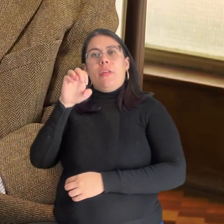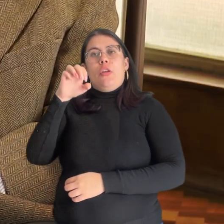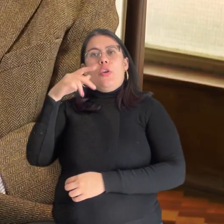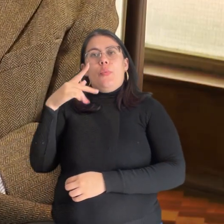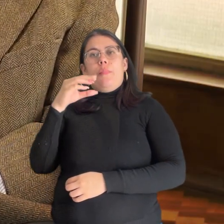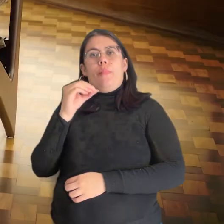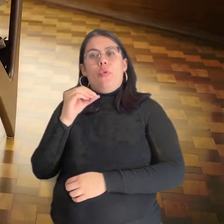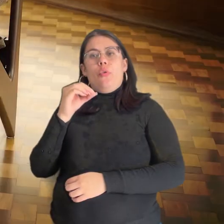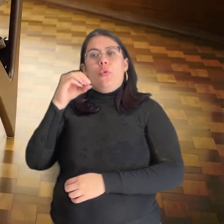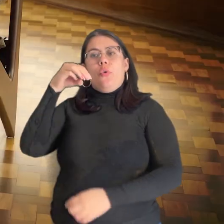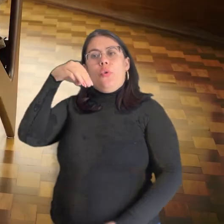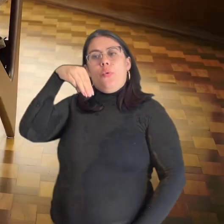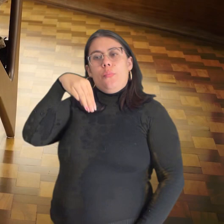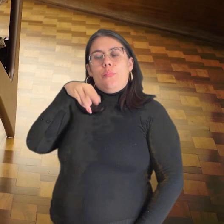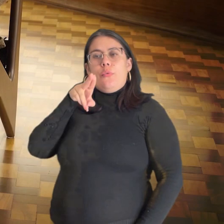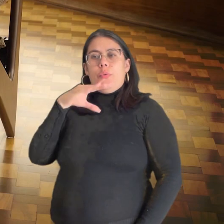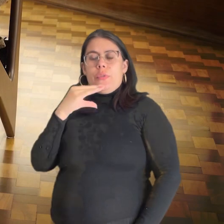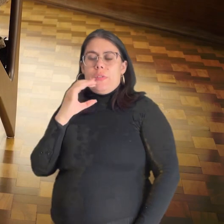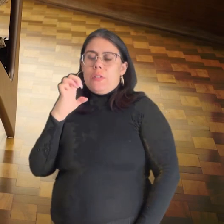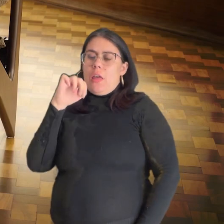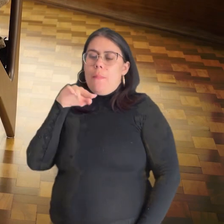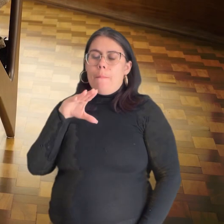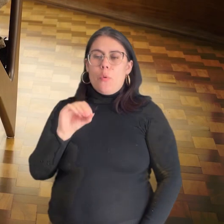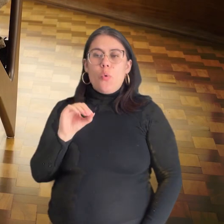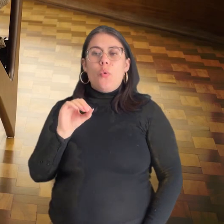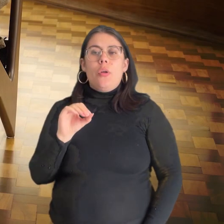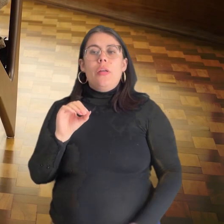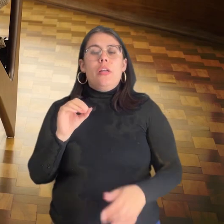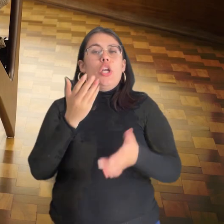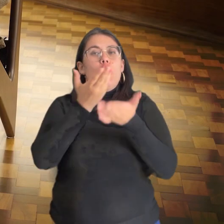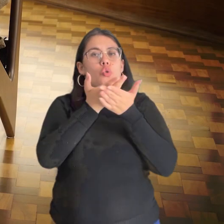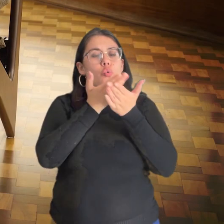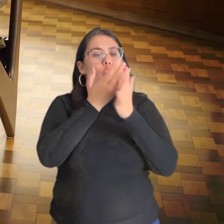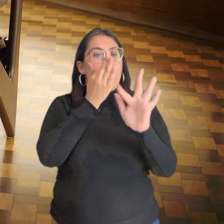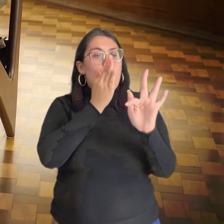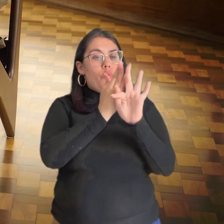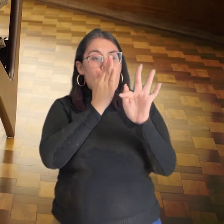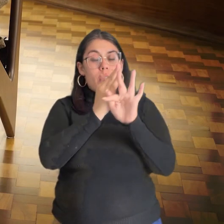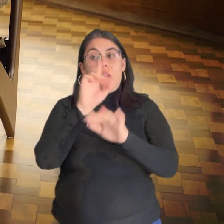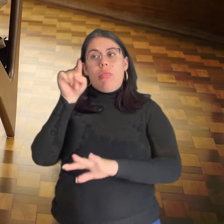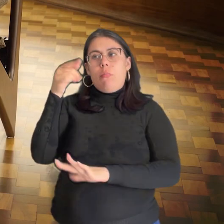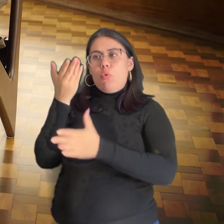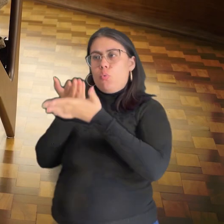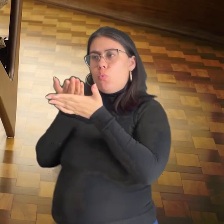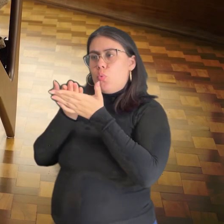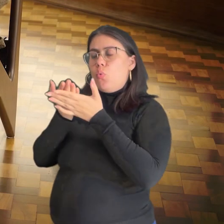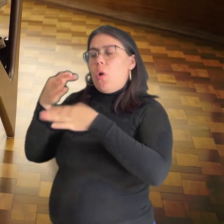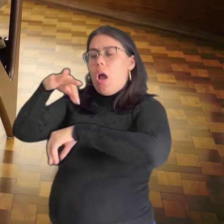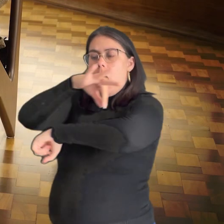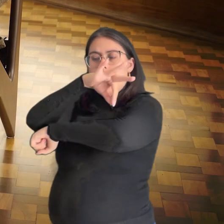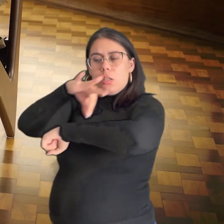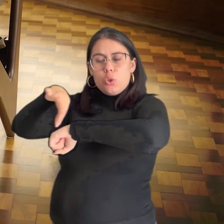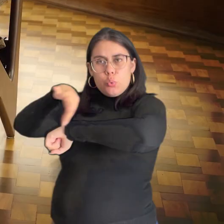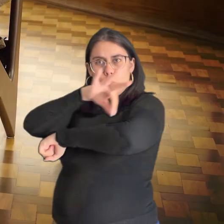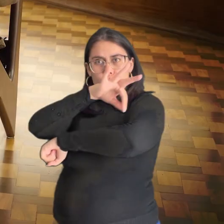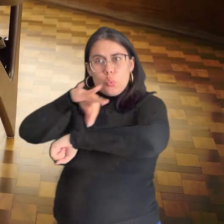Nepomuceno, José Augusto Nepomuceno. Primeiro estudou física, depois estudou